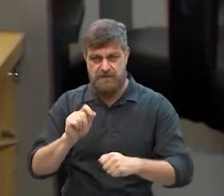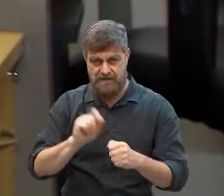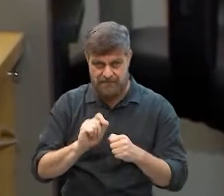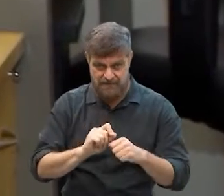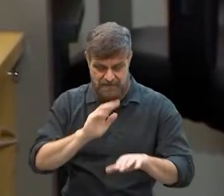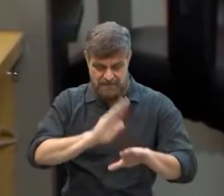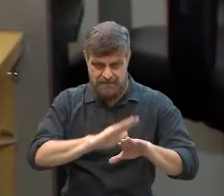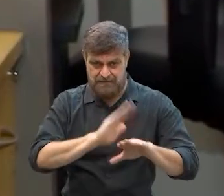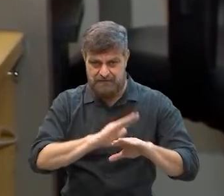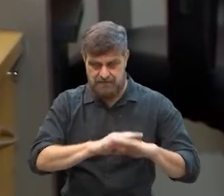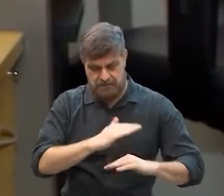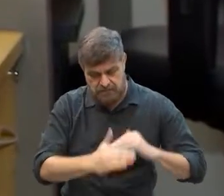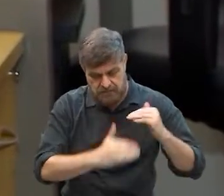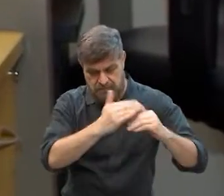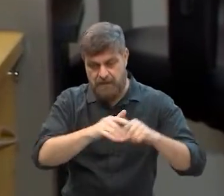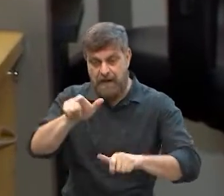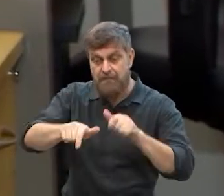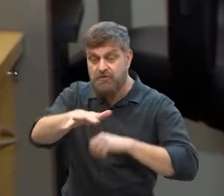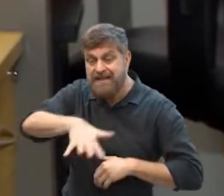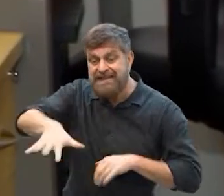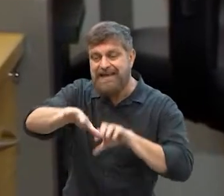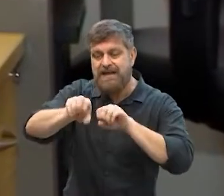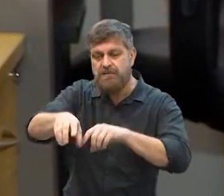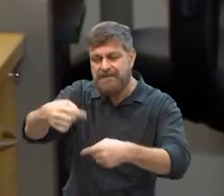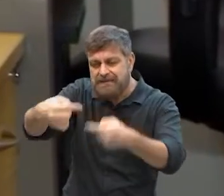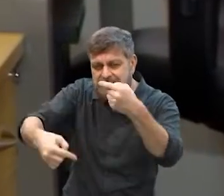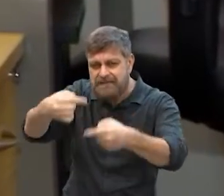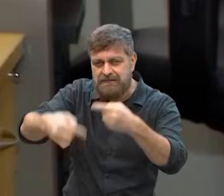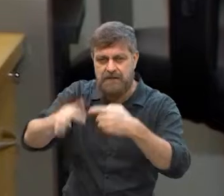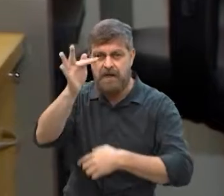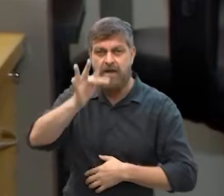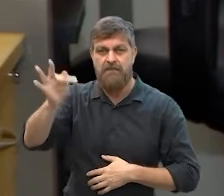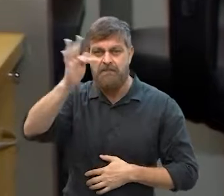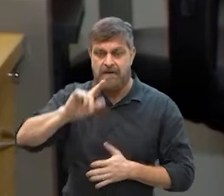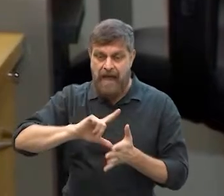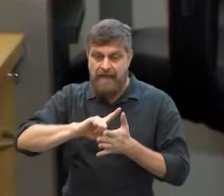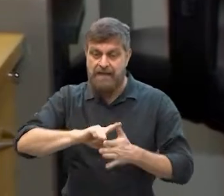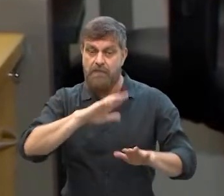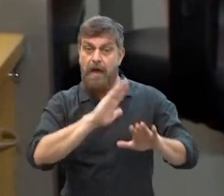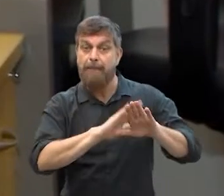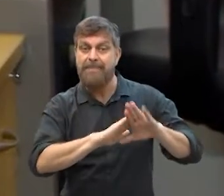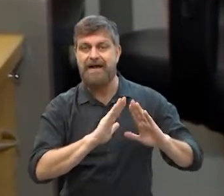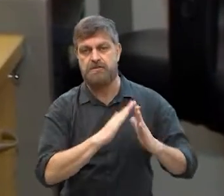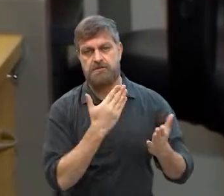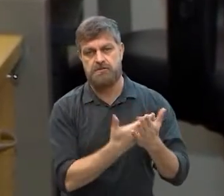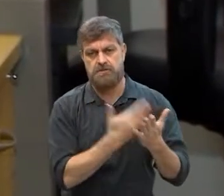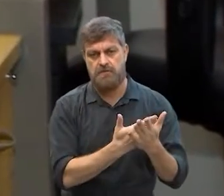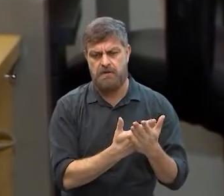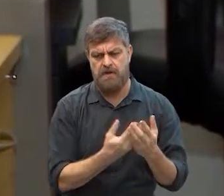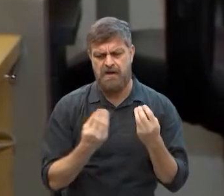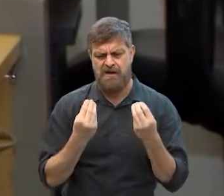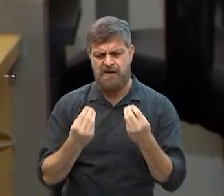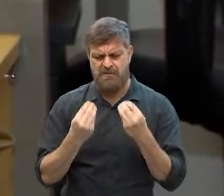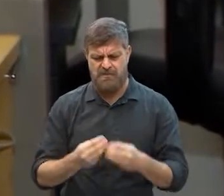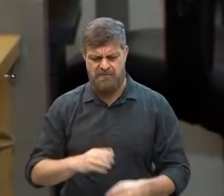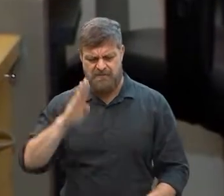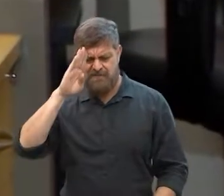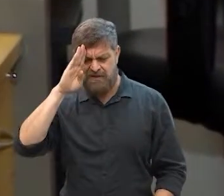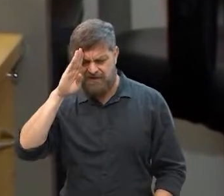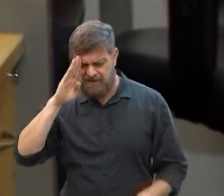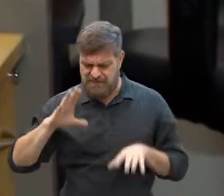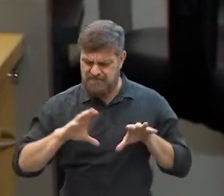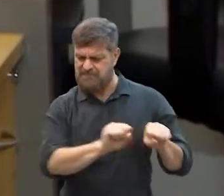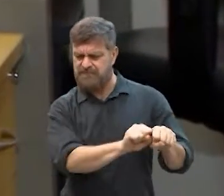por aqueles que debatem a educação na universidade e depois na própria escola. Então esse processo tem acontecido de forma